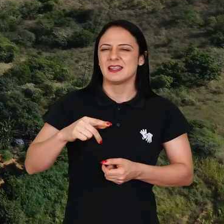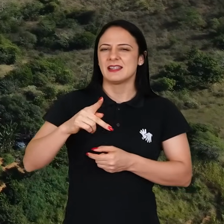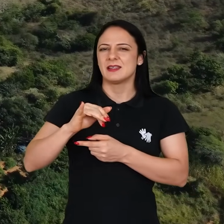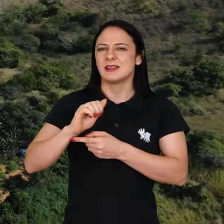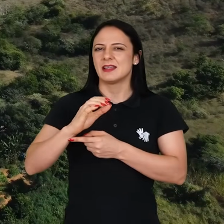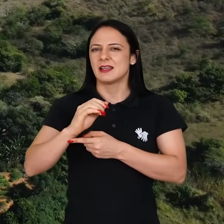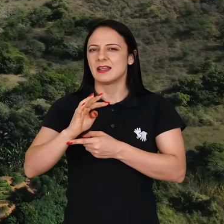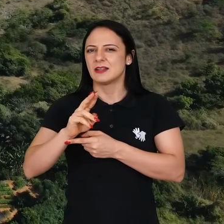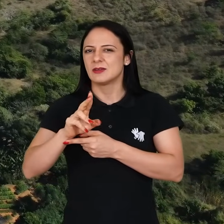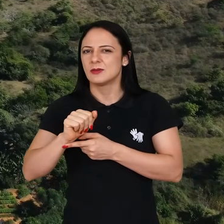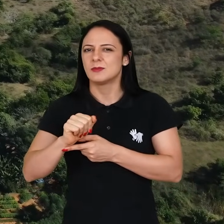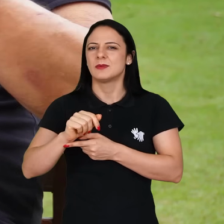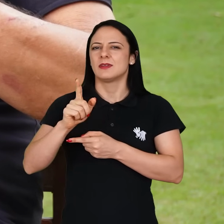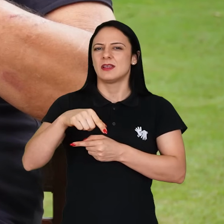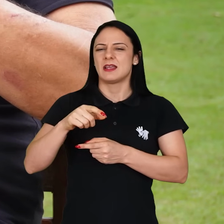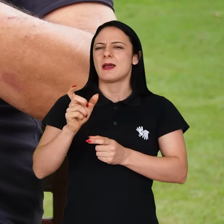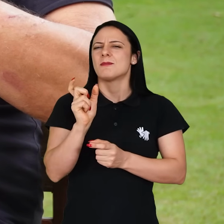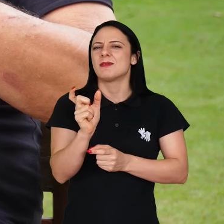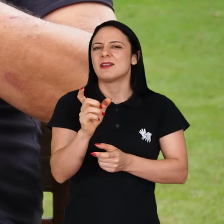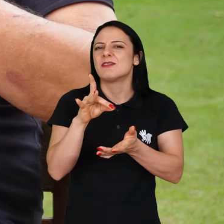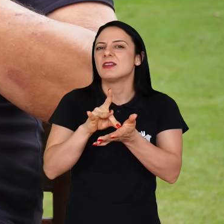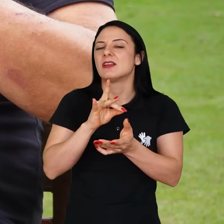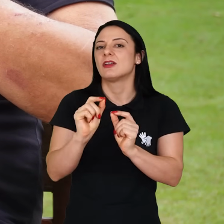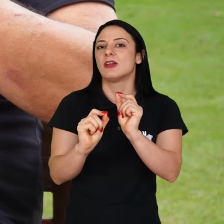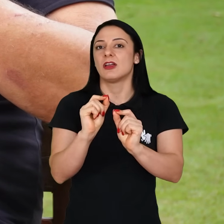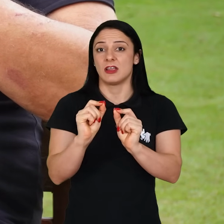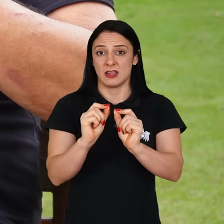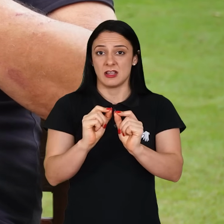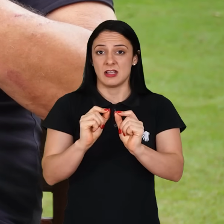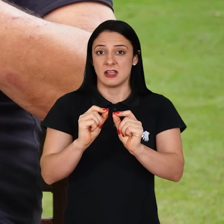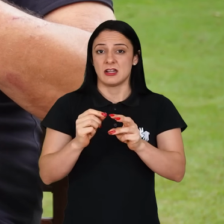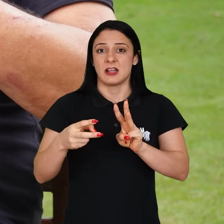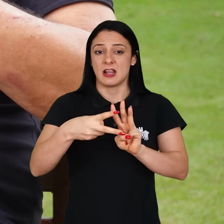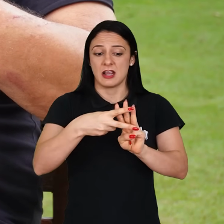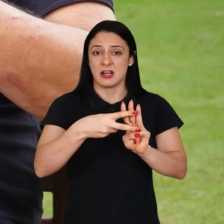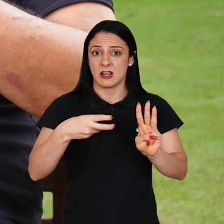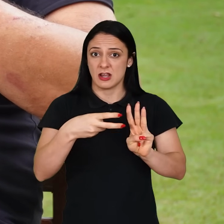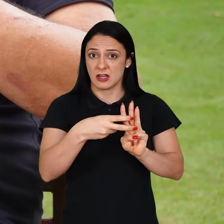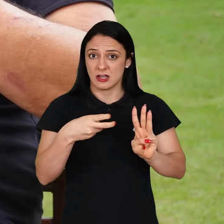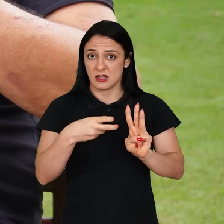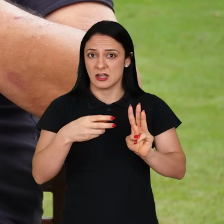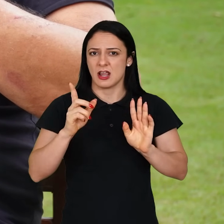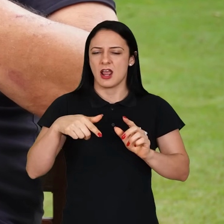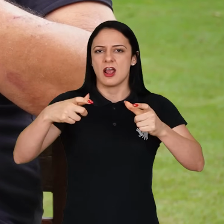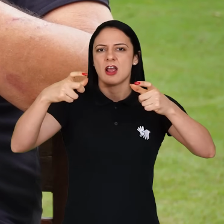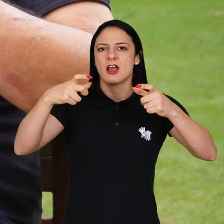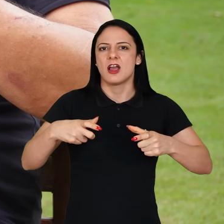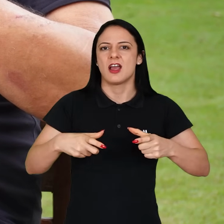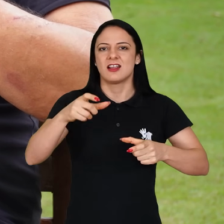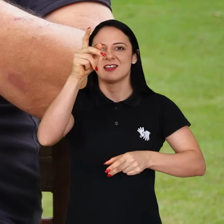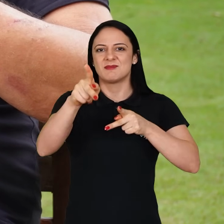Pecatuba, na expressão da palavra mesmo, no sentido da palavra, em tupi-guarani dizem que é